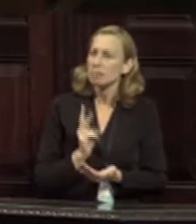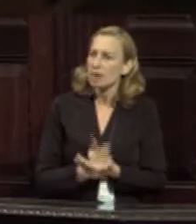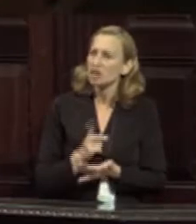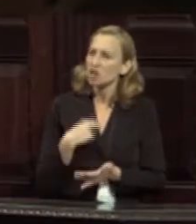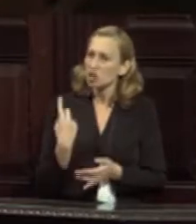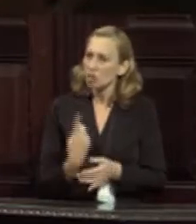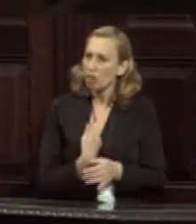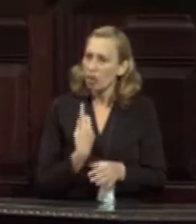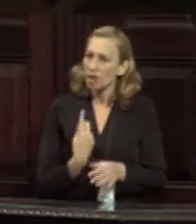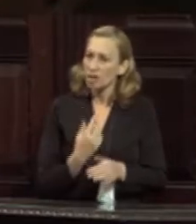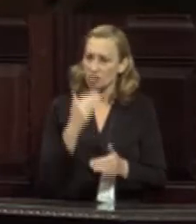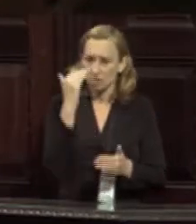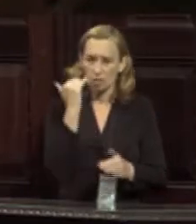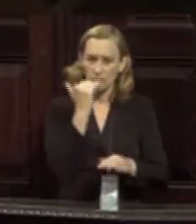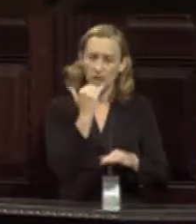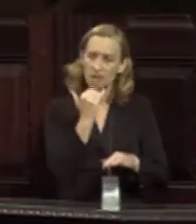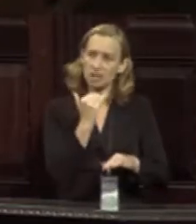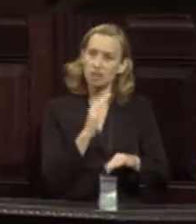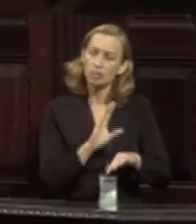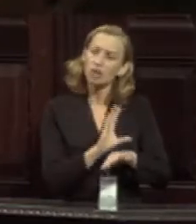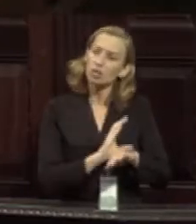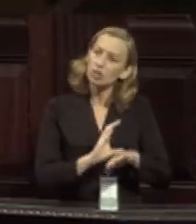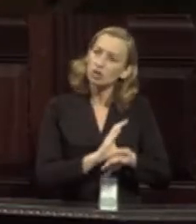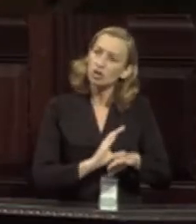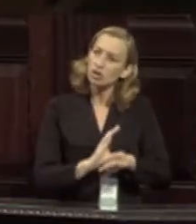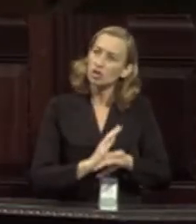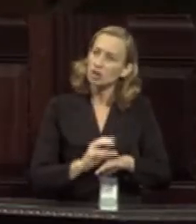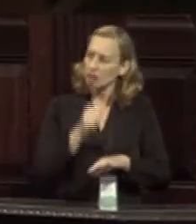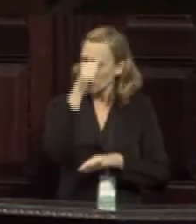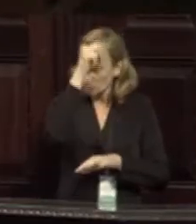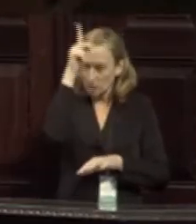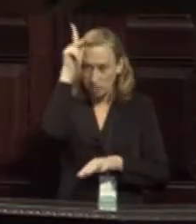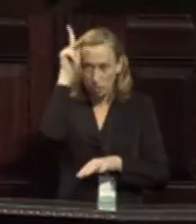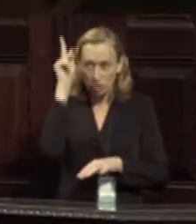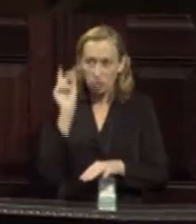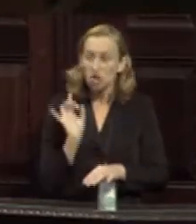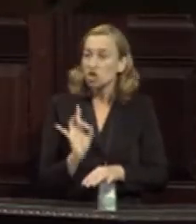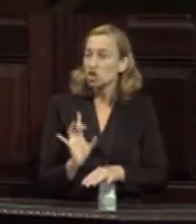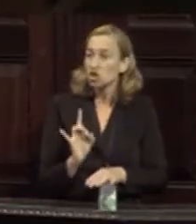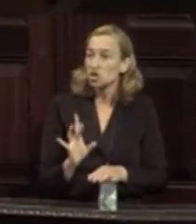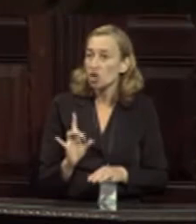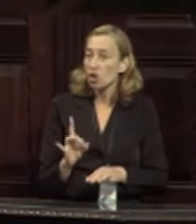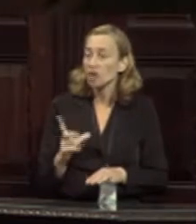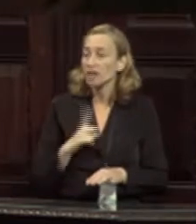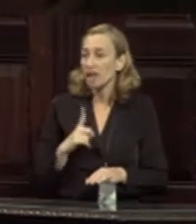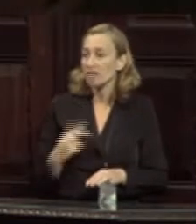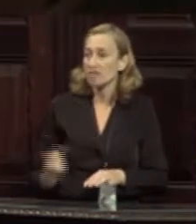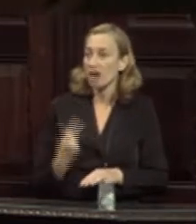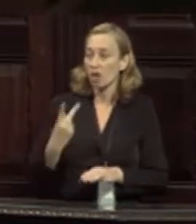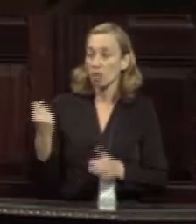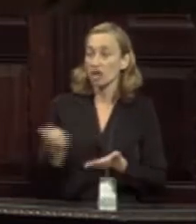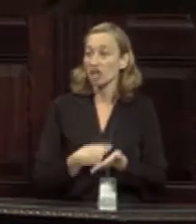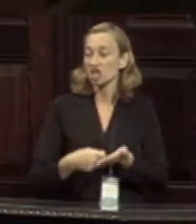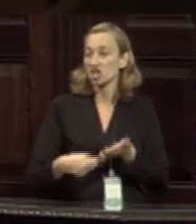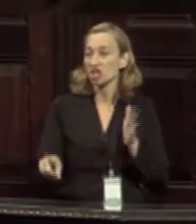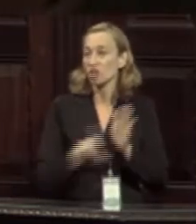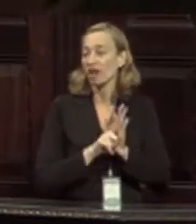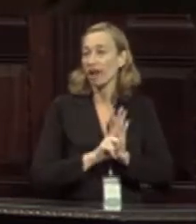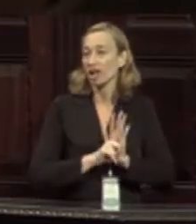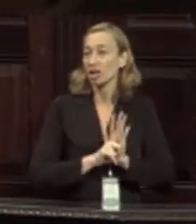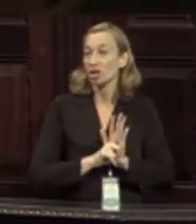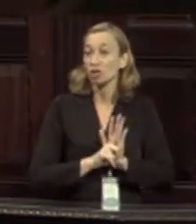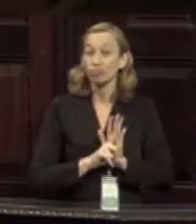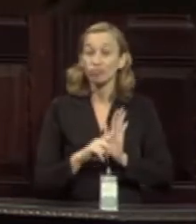constitucionalistas, que por serviço público só vale aquilo que está escrito em lei. O que não